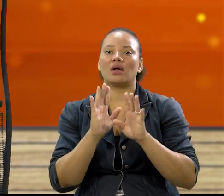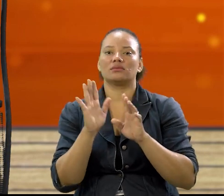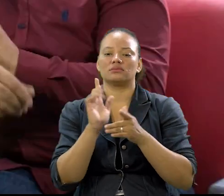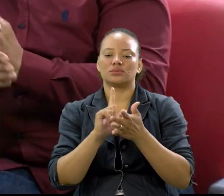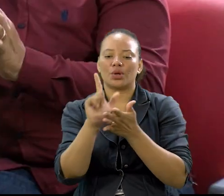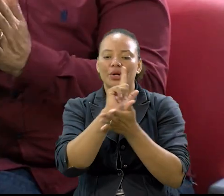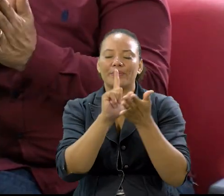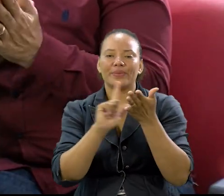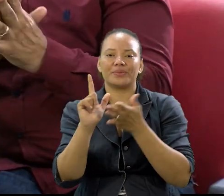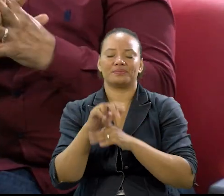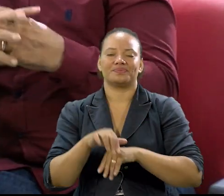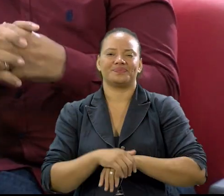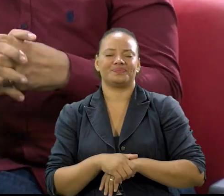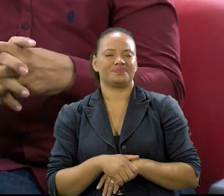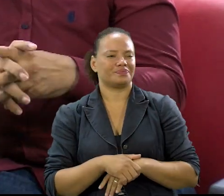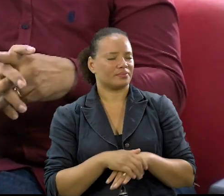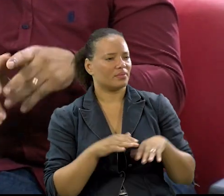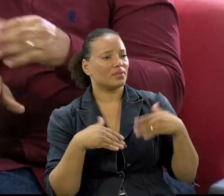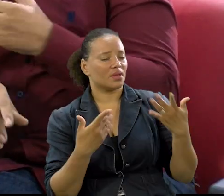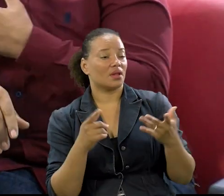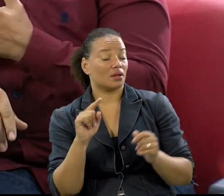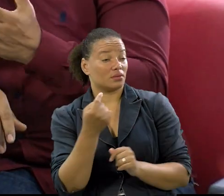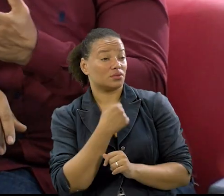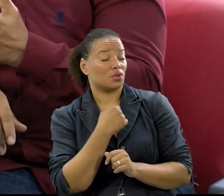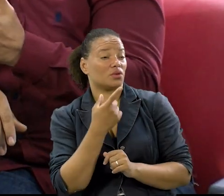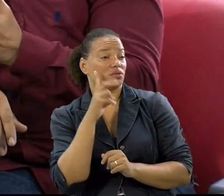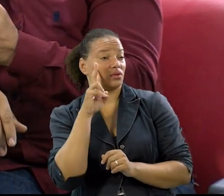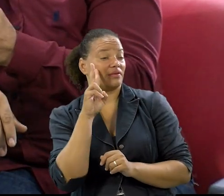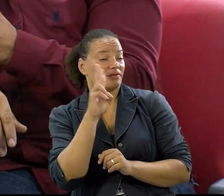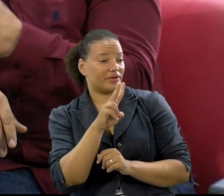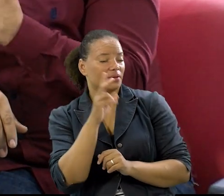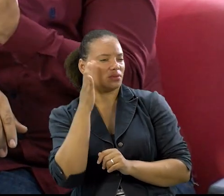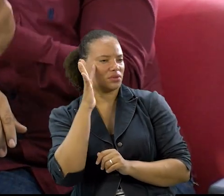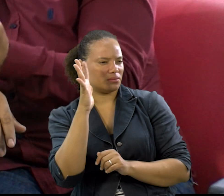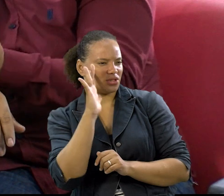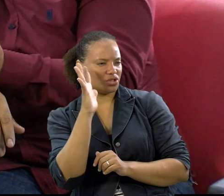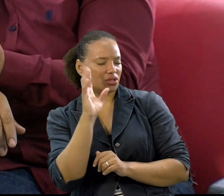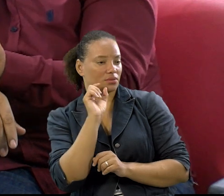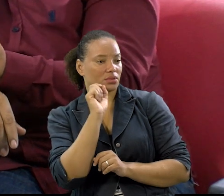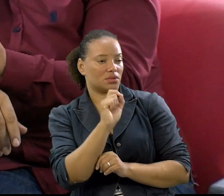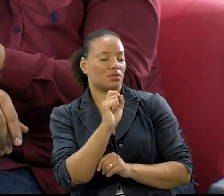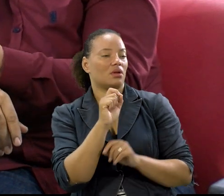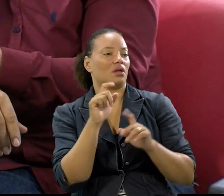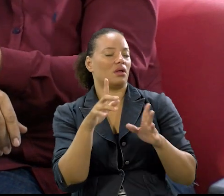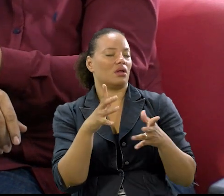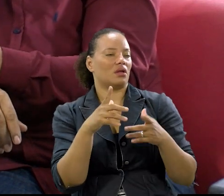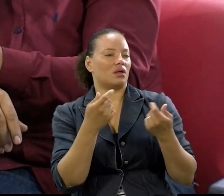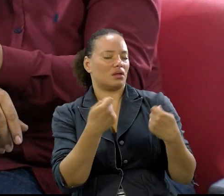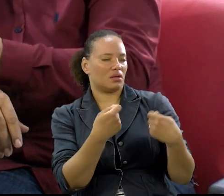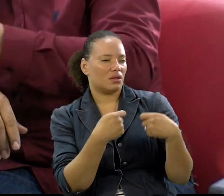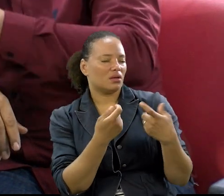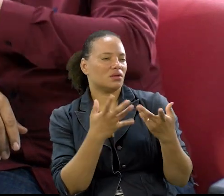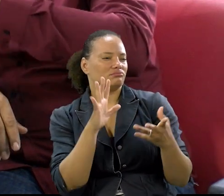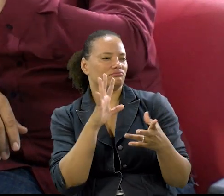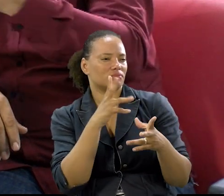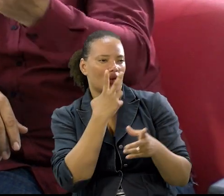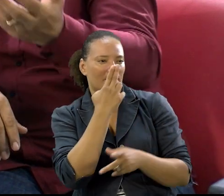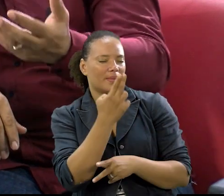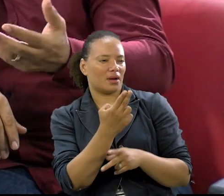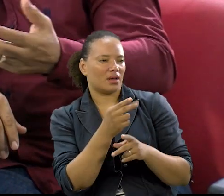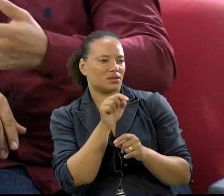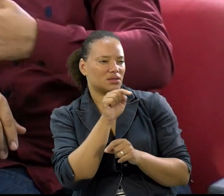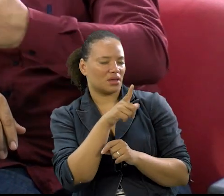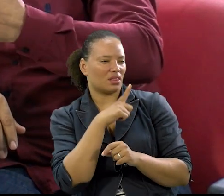mais Ô Sérgio o o a gente imagina que deve aparecer